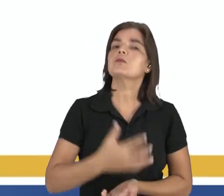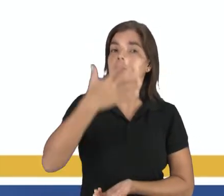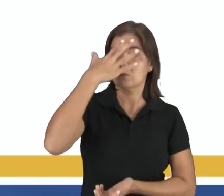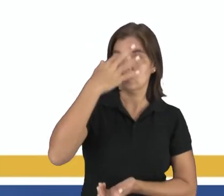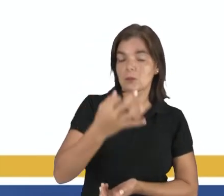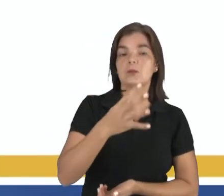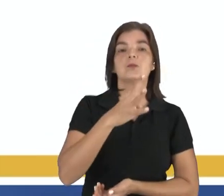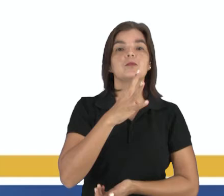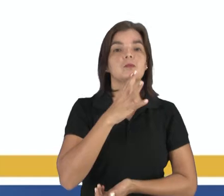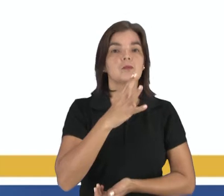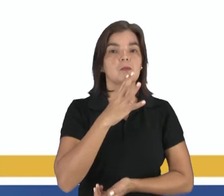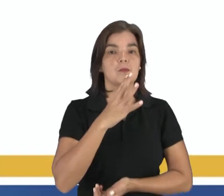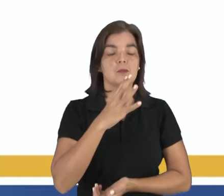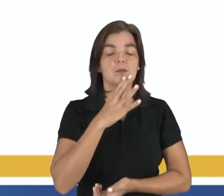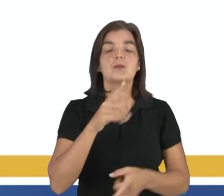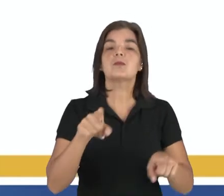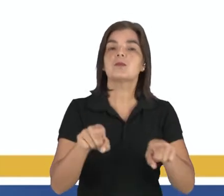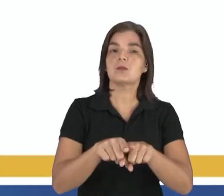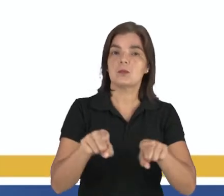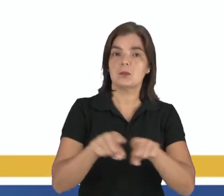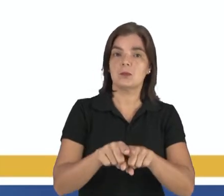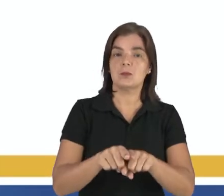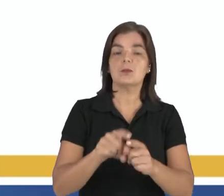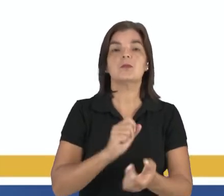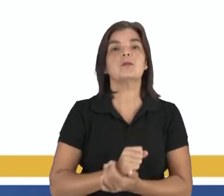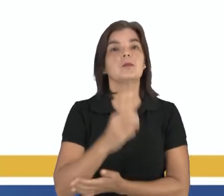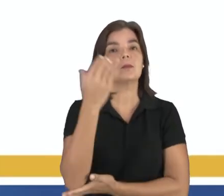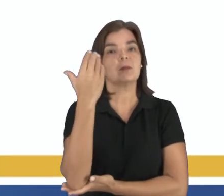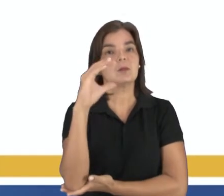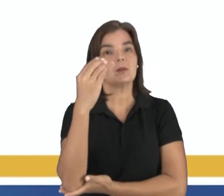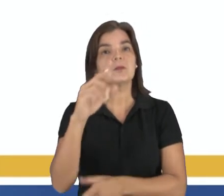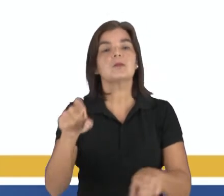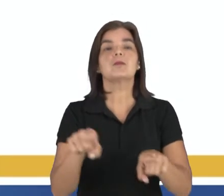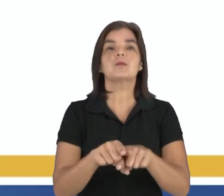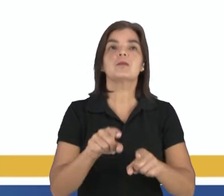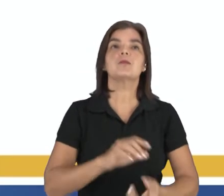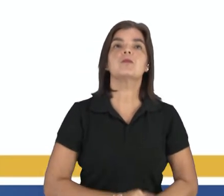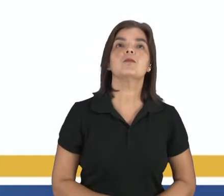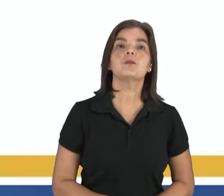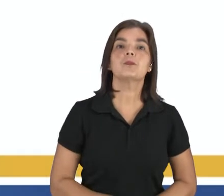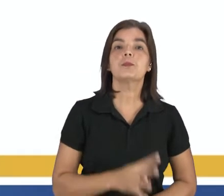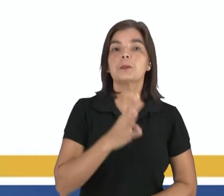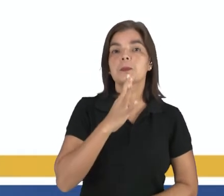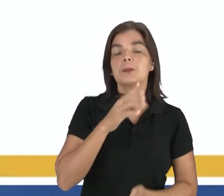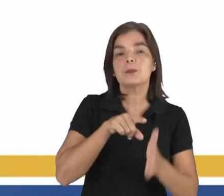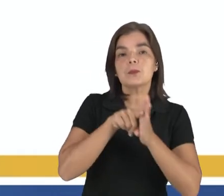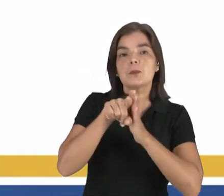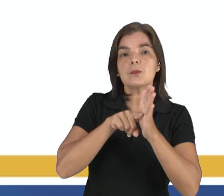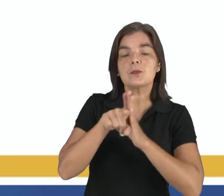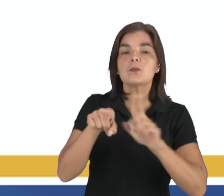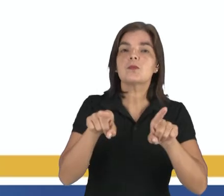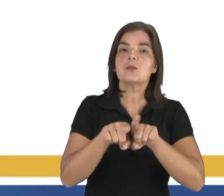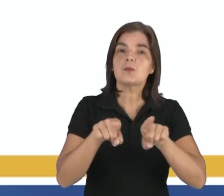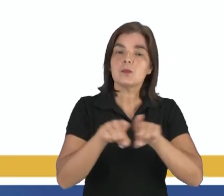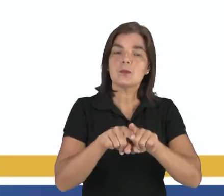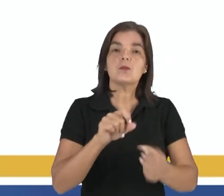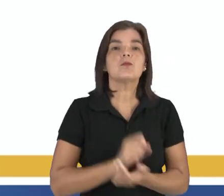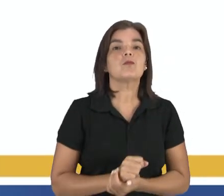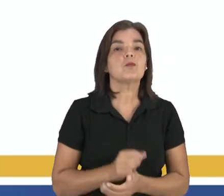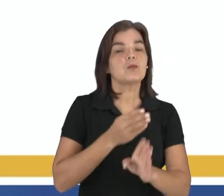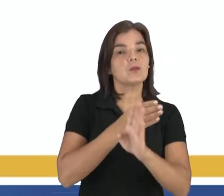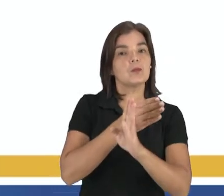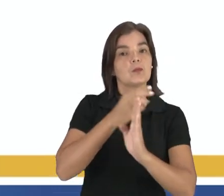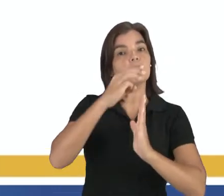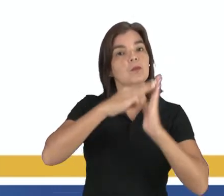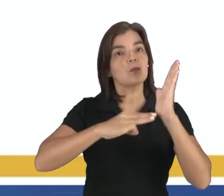valer esse conhecimento científico, fizeram valer a ciência. O conhecimento científico ele é obtido através do